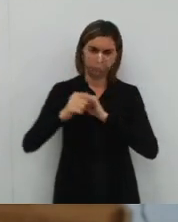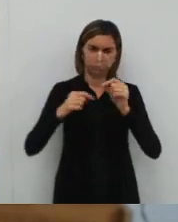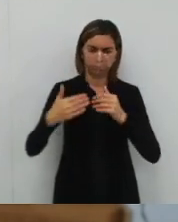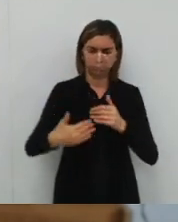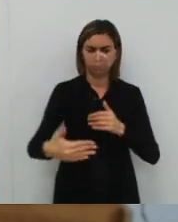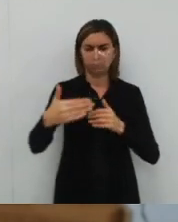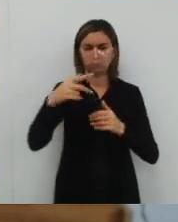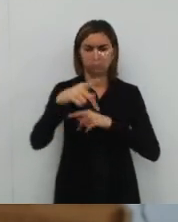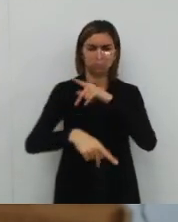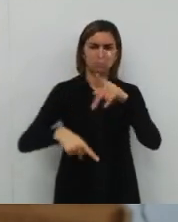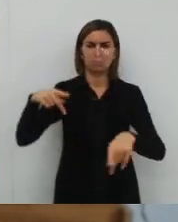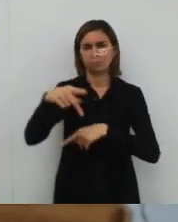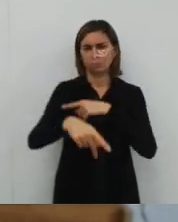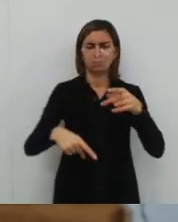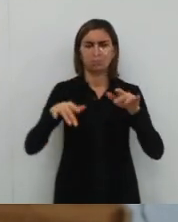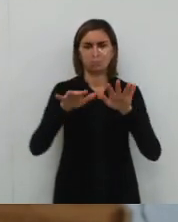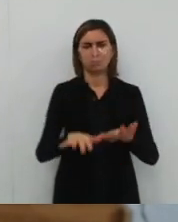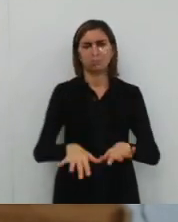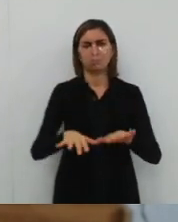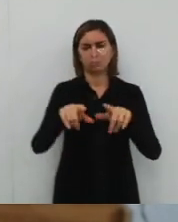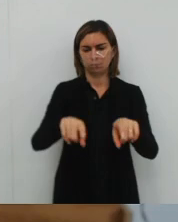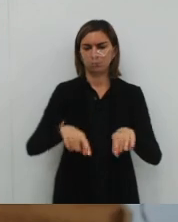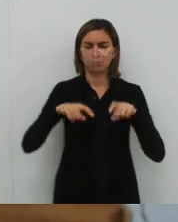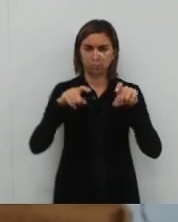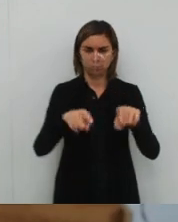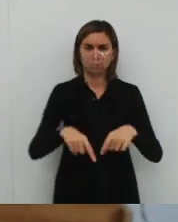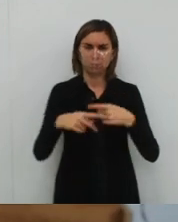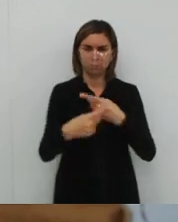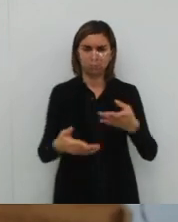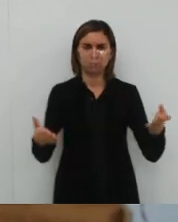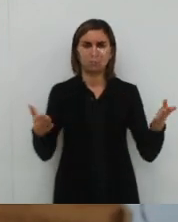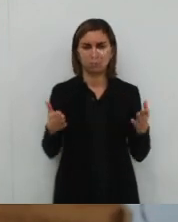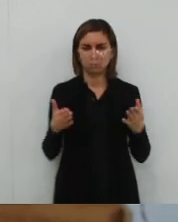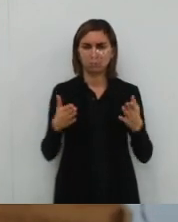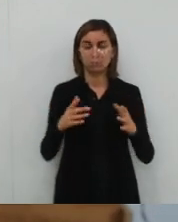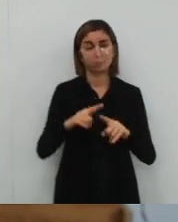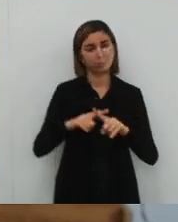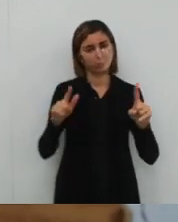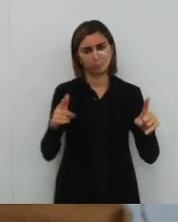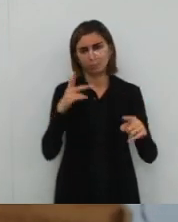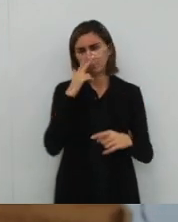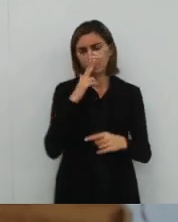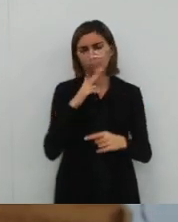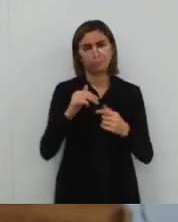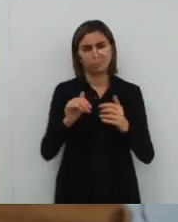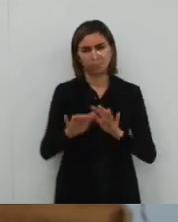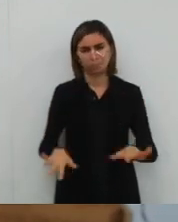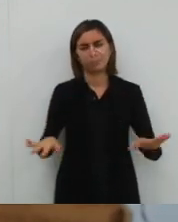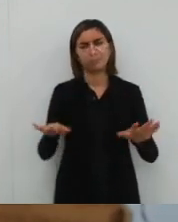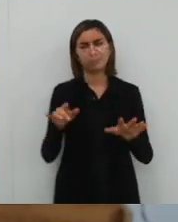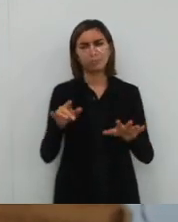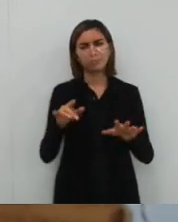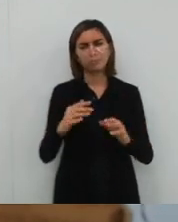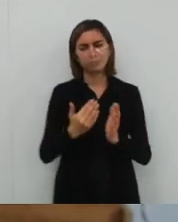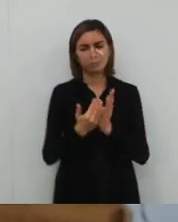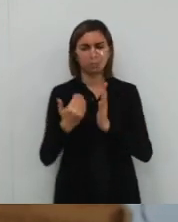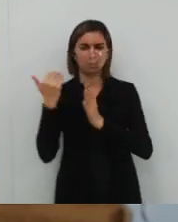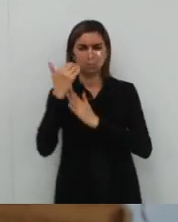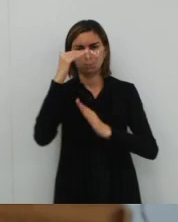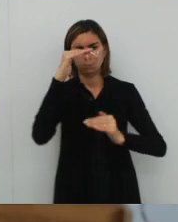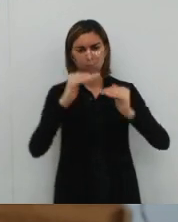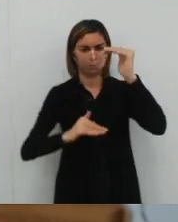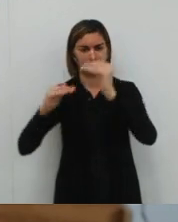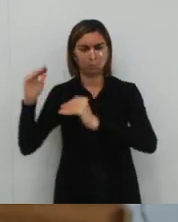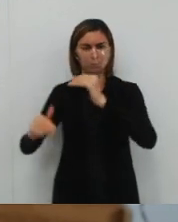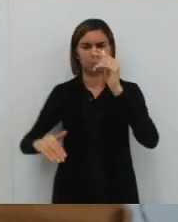parte dessa população ficasse no campo. E essa é uma situação. Mas mesmo assim, em razão das altas desigualdades